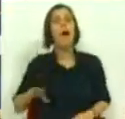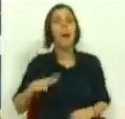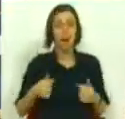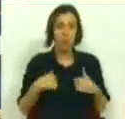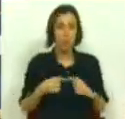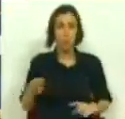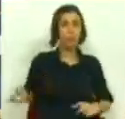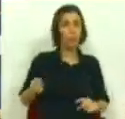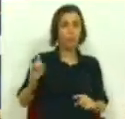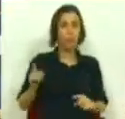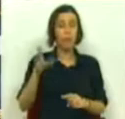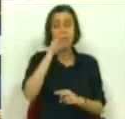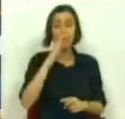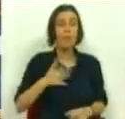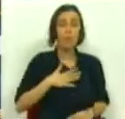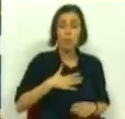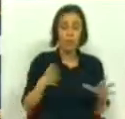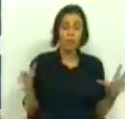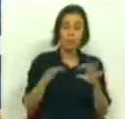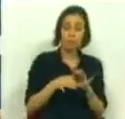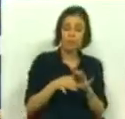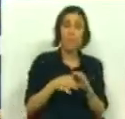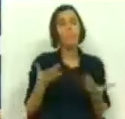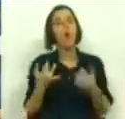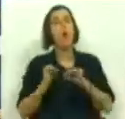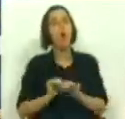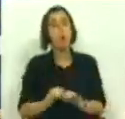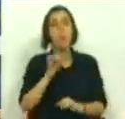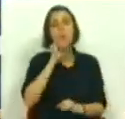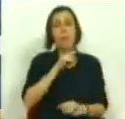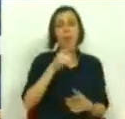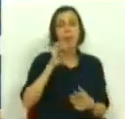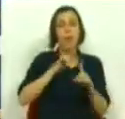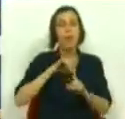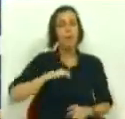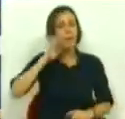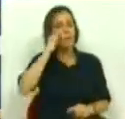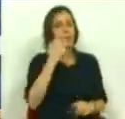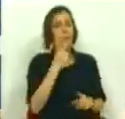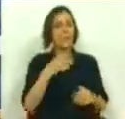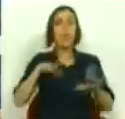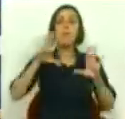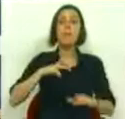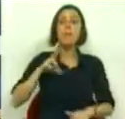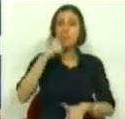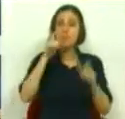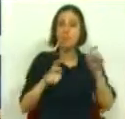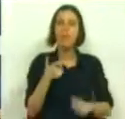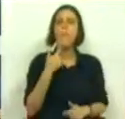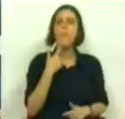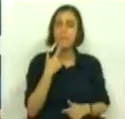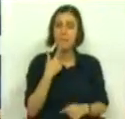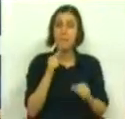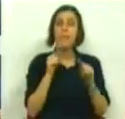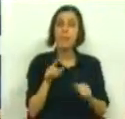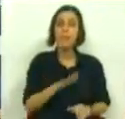não somos nós. Se não quiser convergir, a oposição pode vitimizar-se, mas os portugueses perceberão